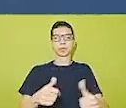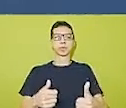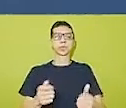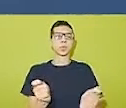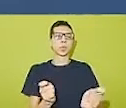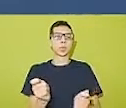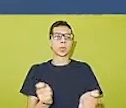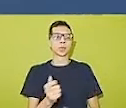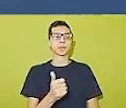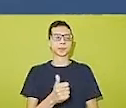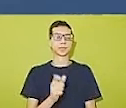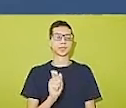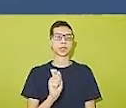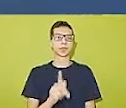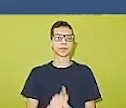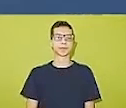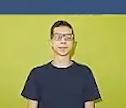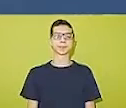Eu vou